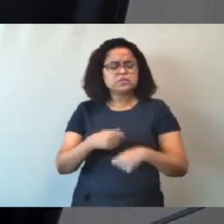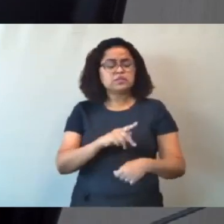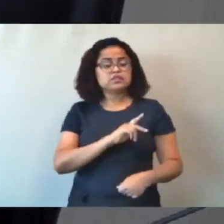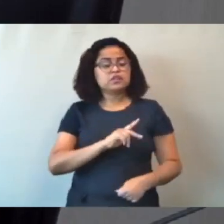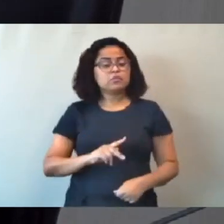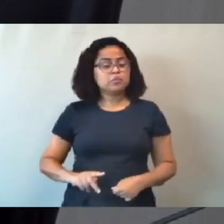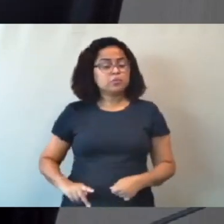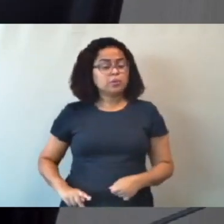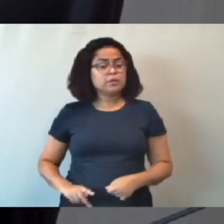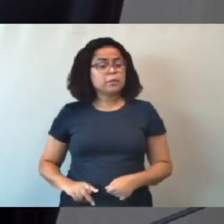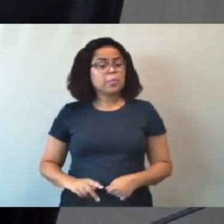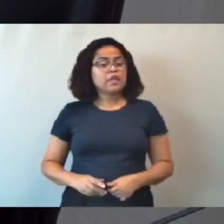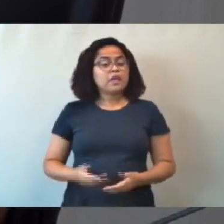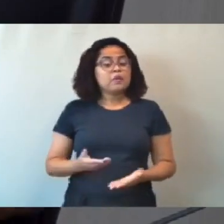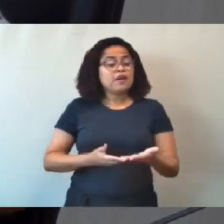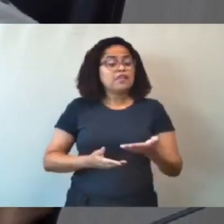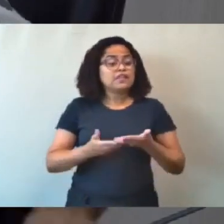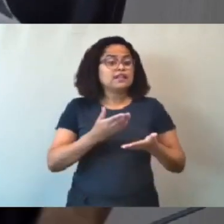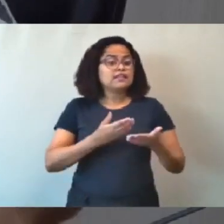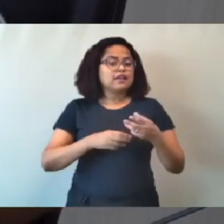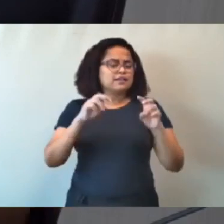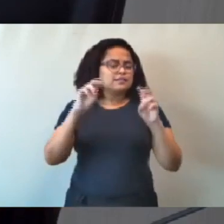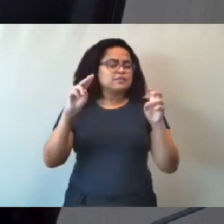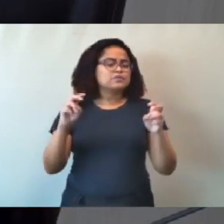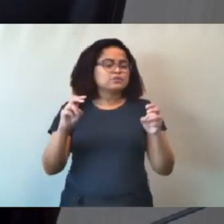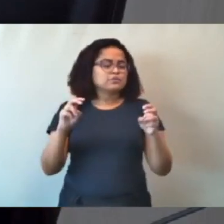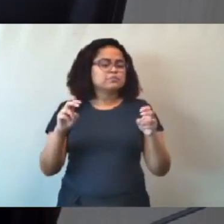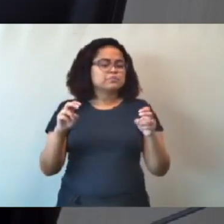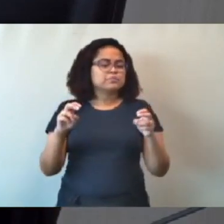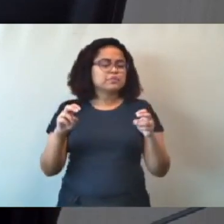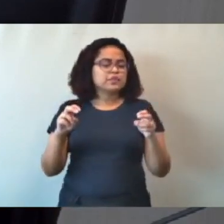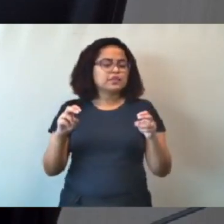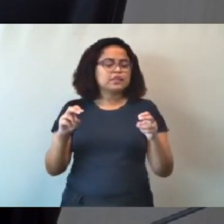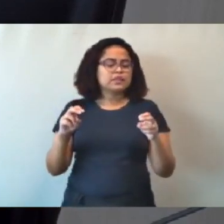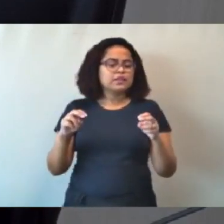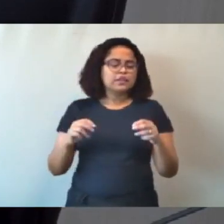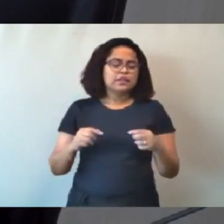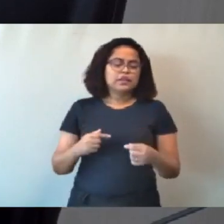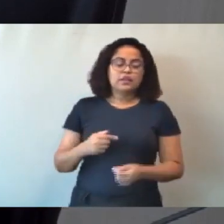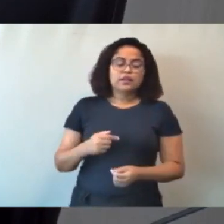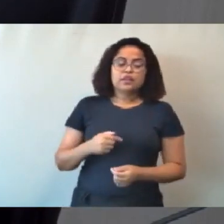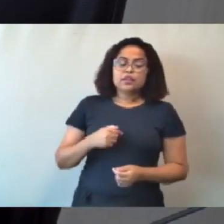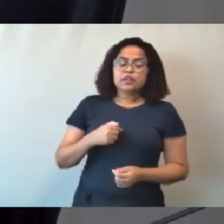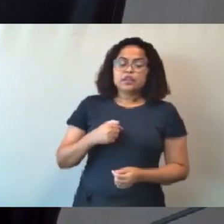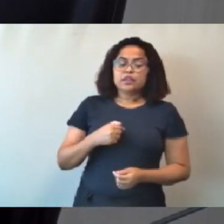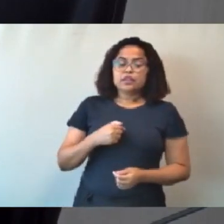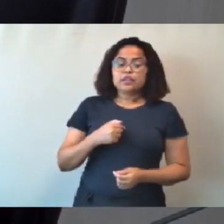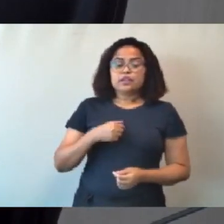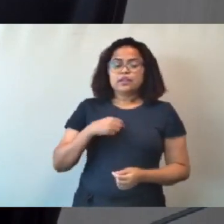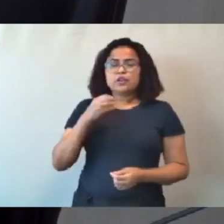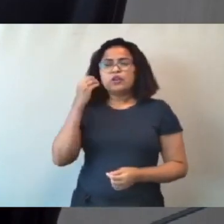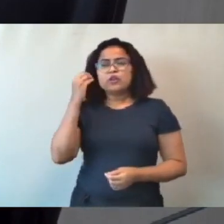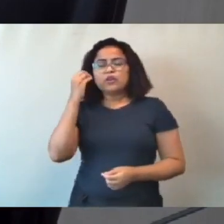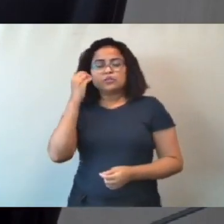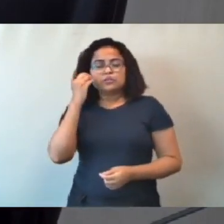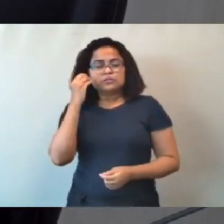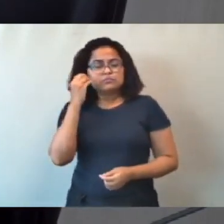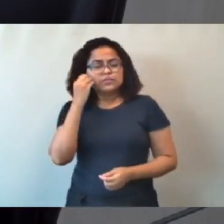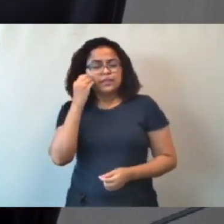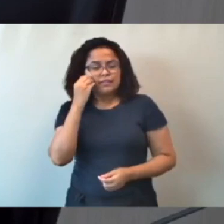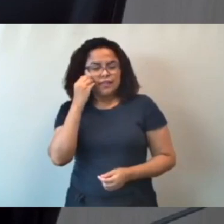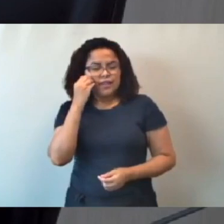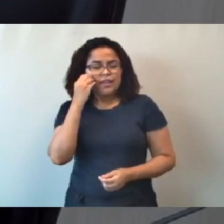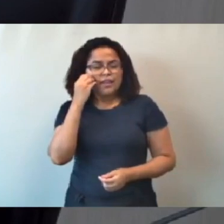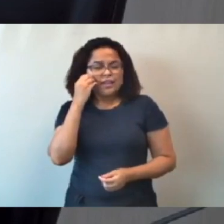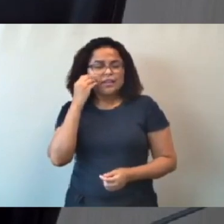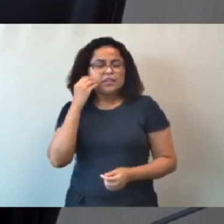assunto. Só lembrando que eu até me propus a tentar resolver essa questão diretamente no governo, mas alguns comerciantes